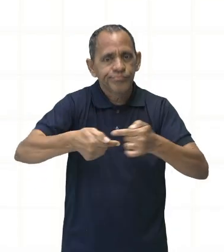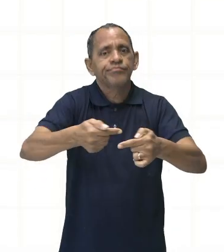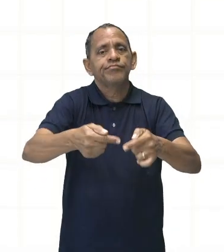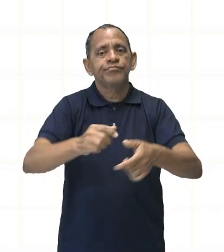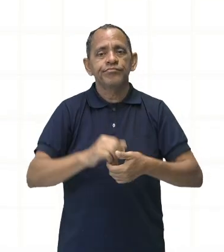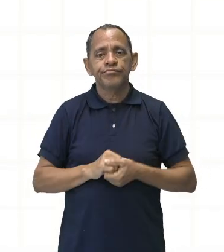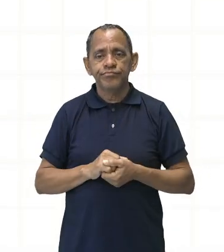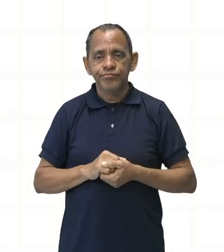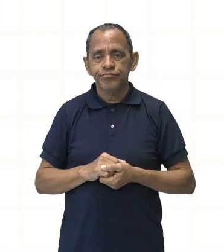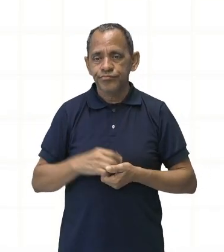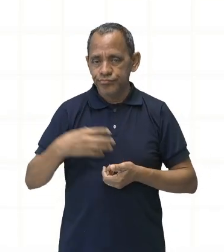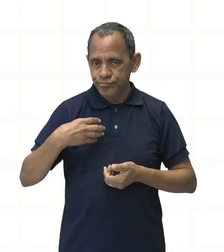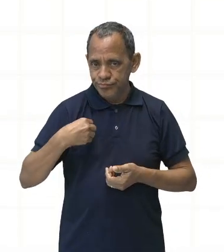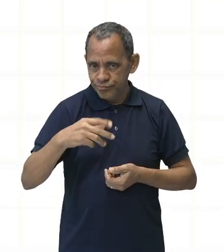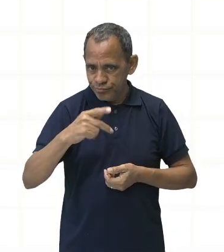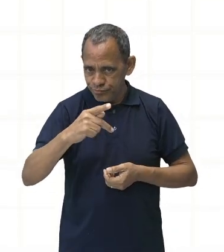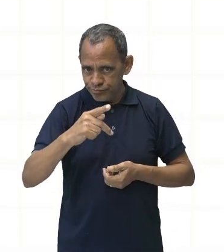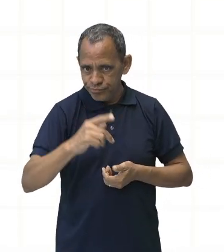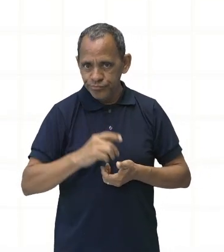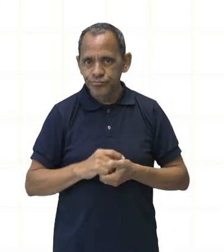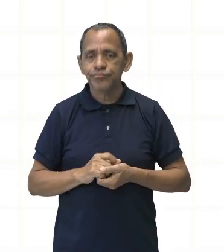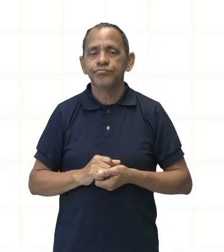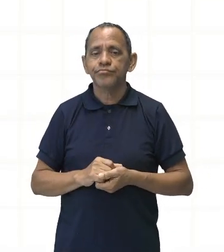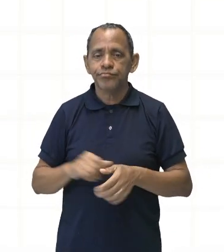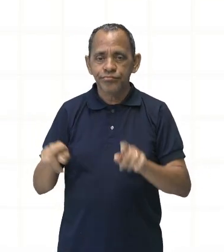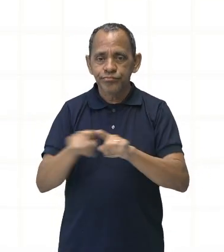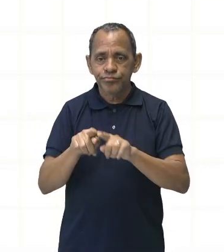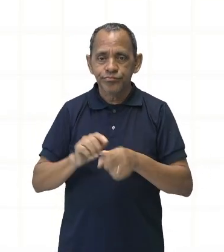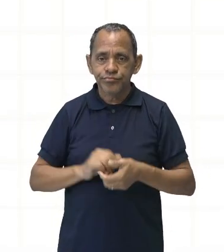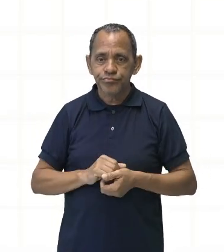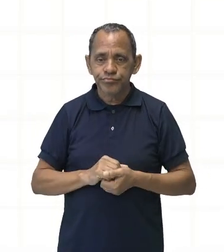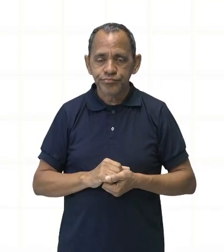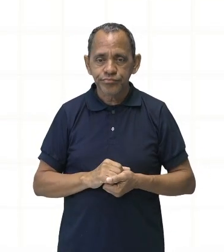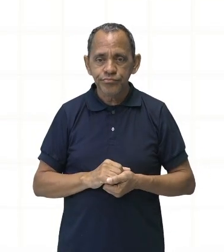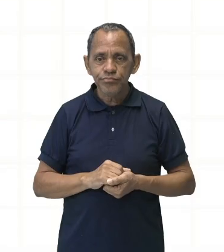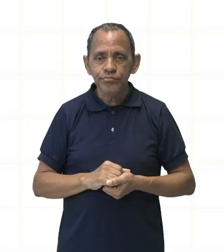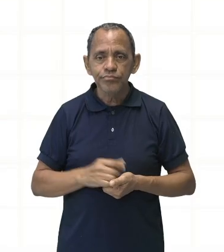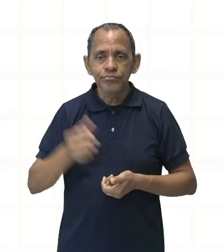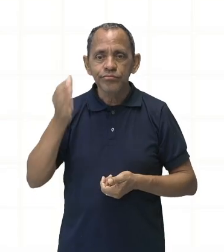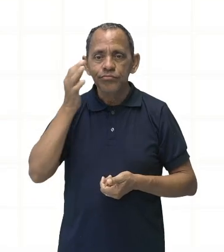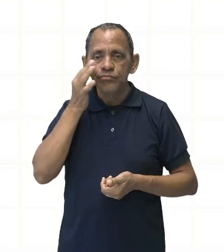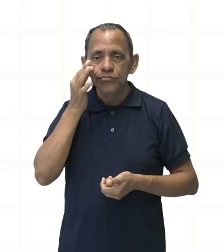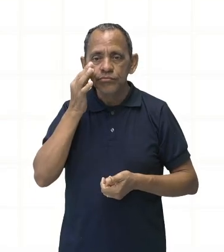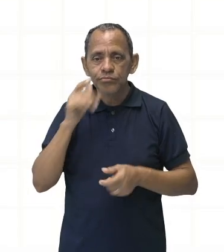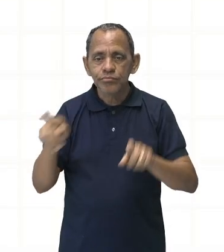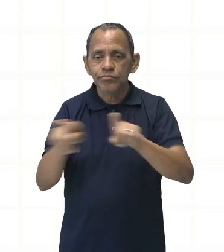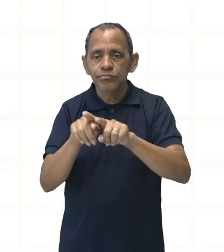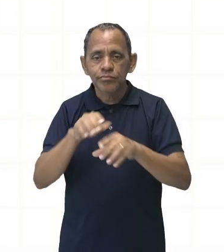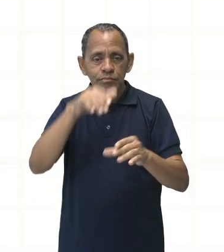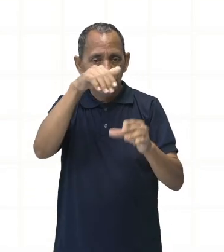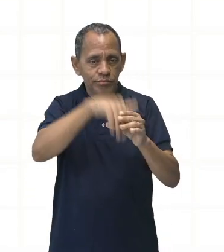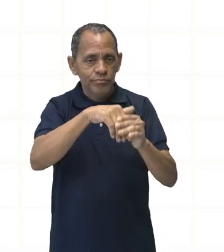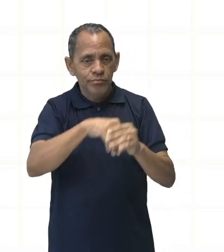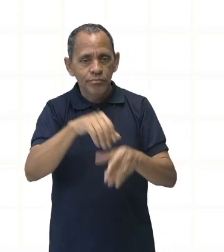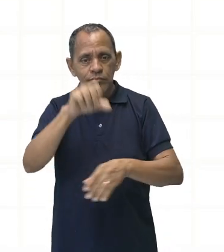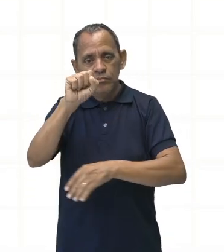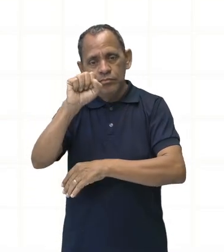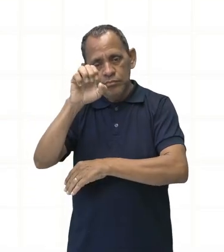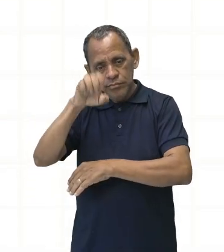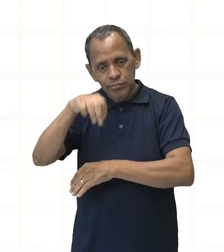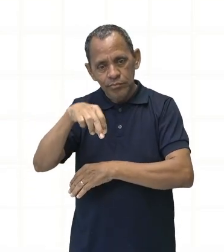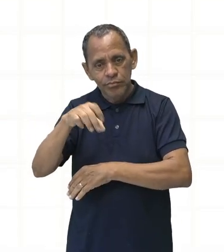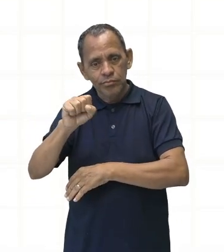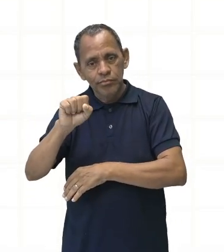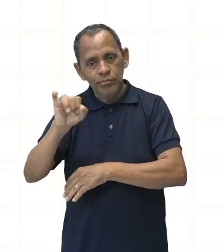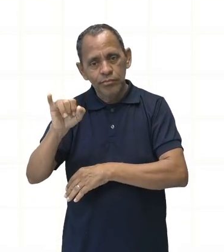para o seu filho e assim sucessivamente. Temos a presença do voto censitário. O que seria o voto